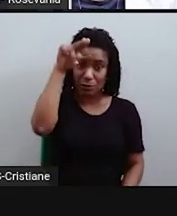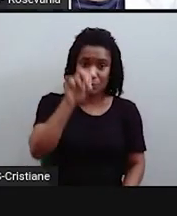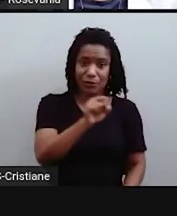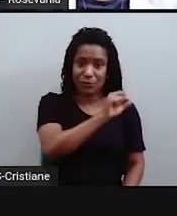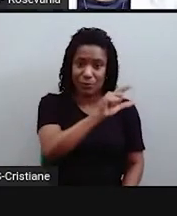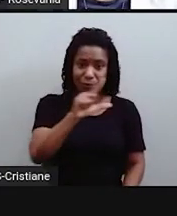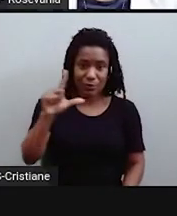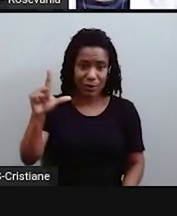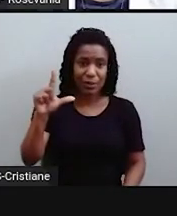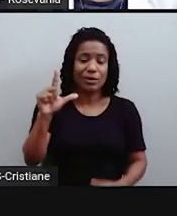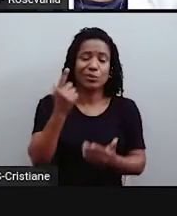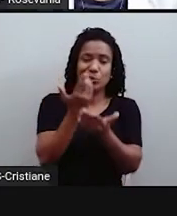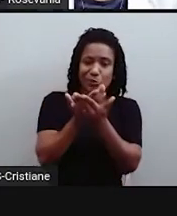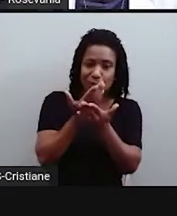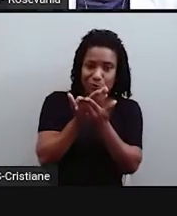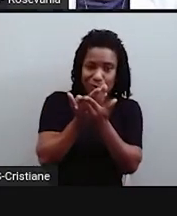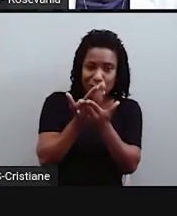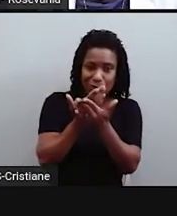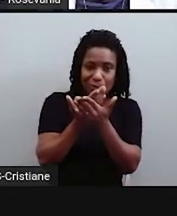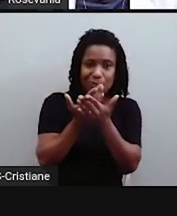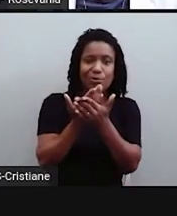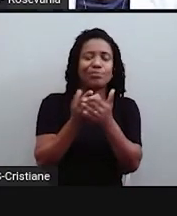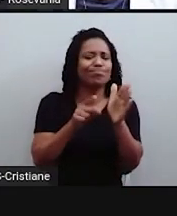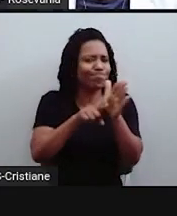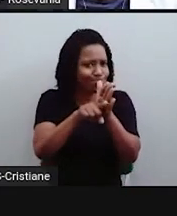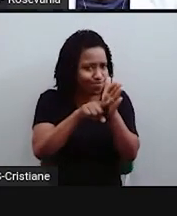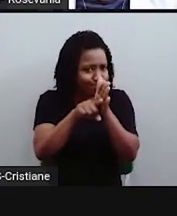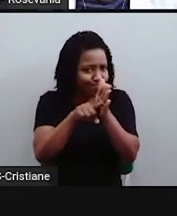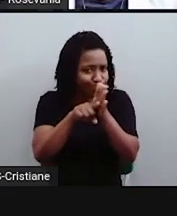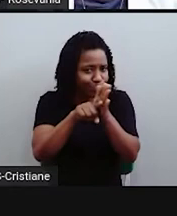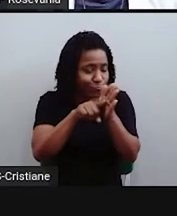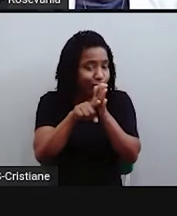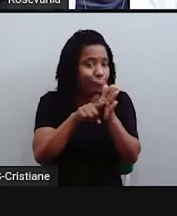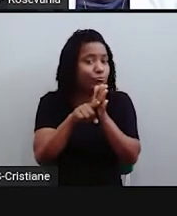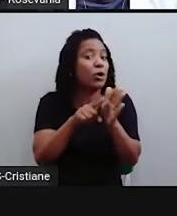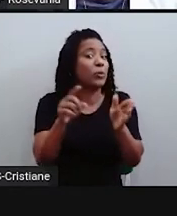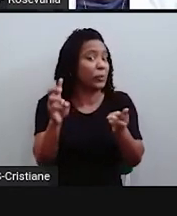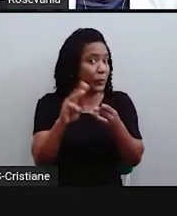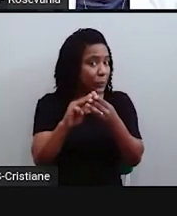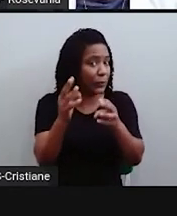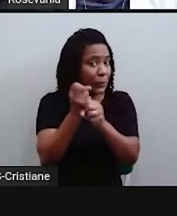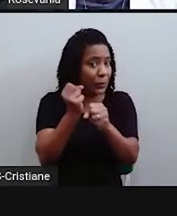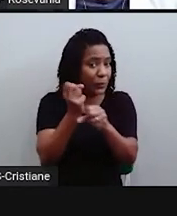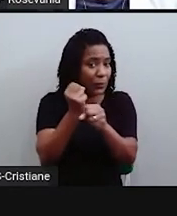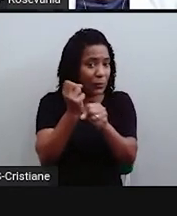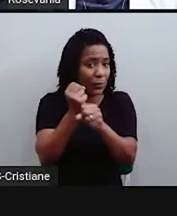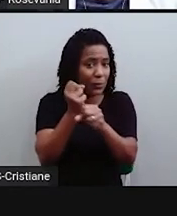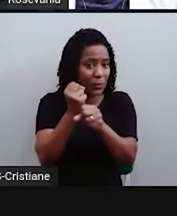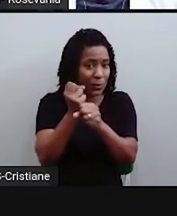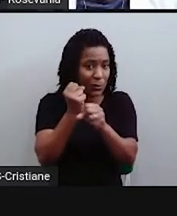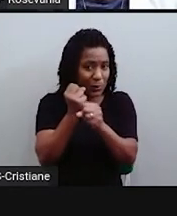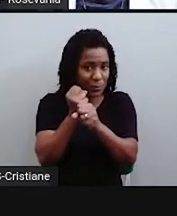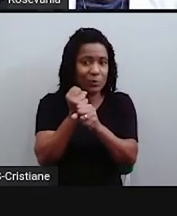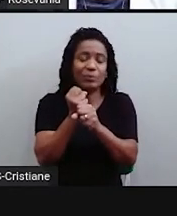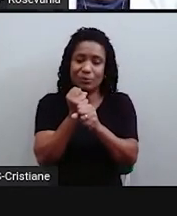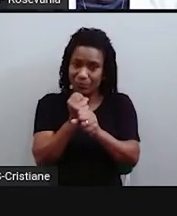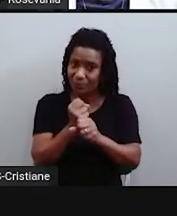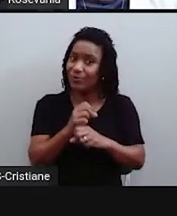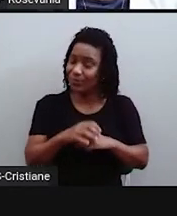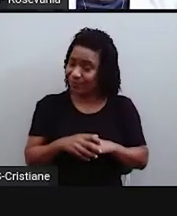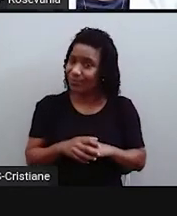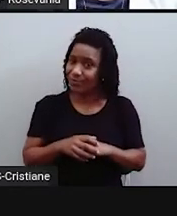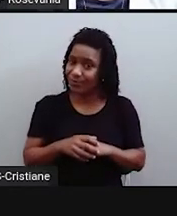a matemática, nós descobrimos, né, que você, né, na